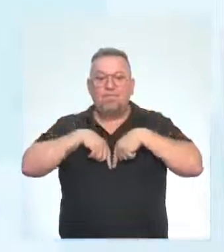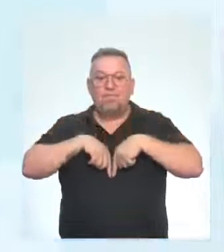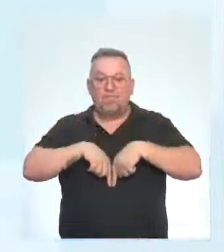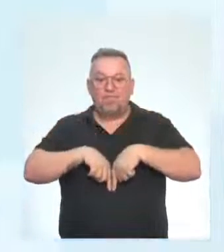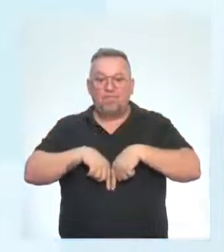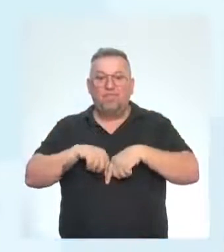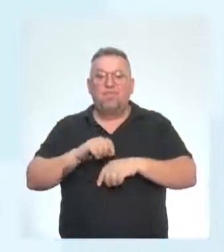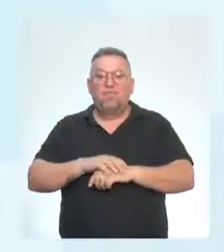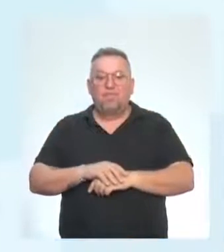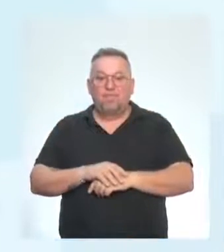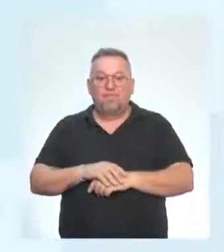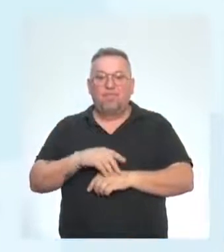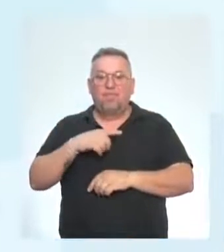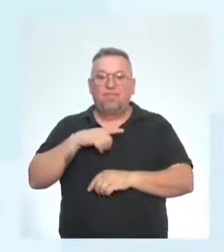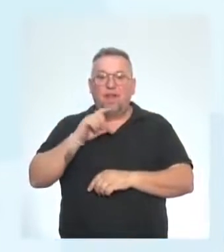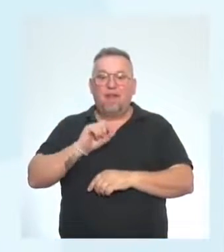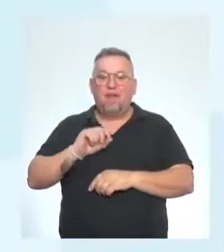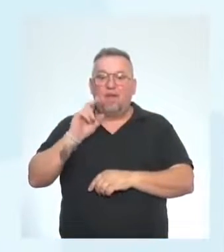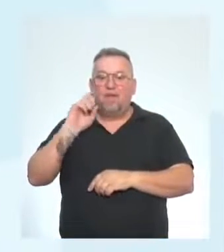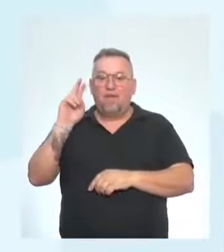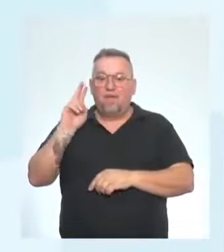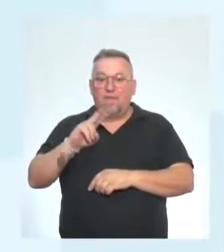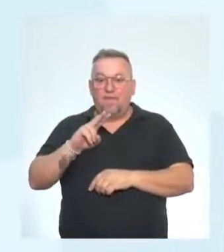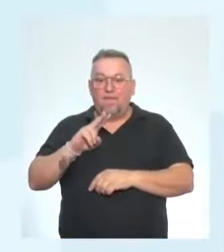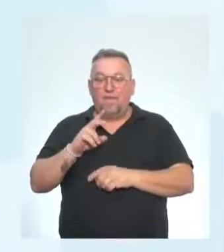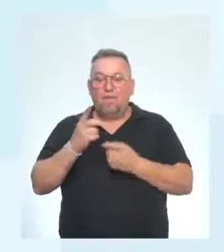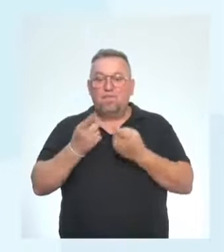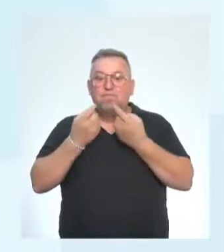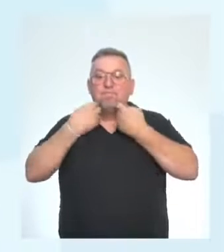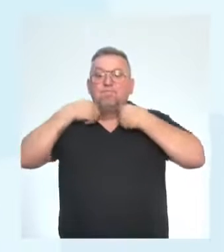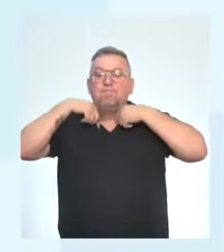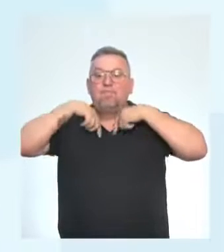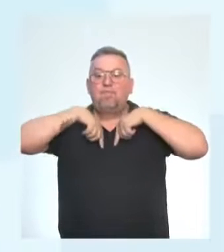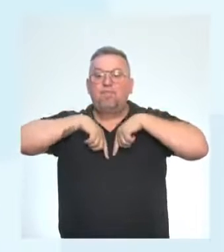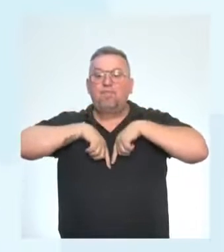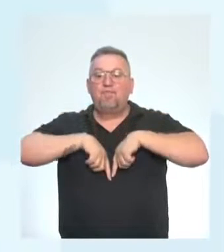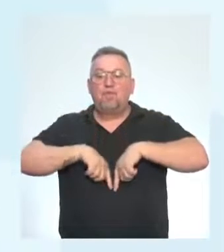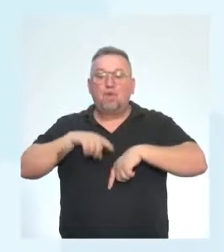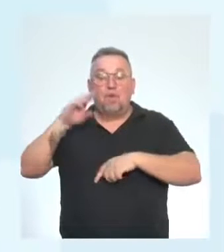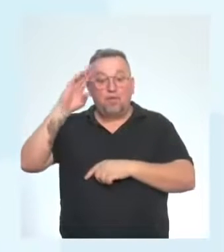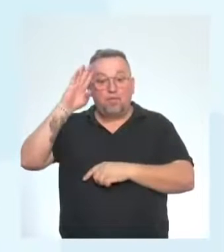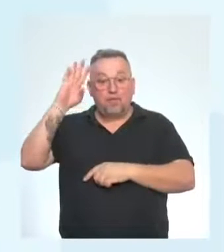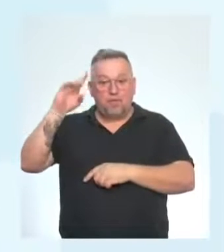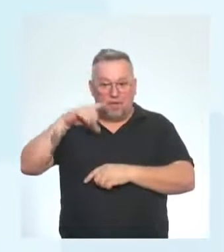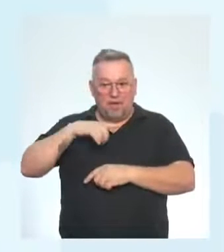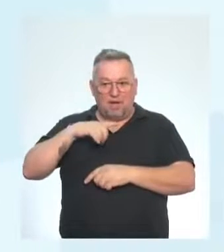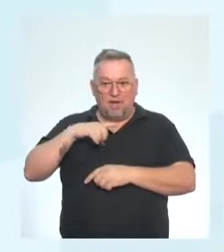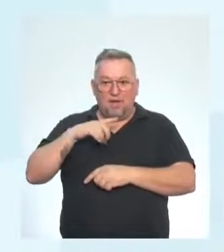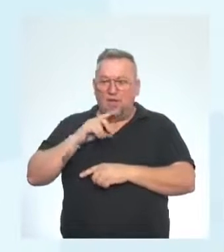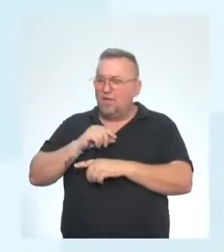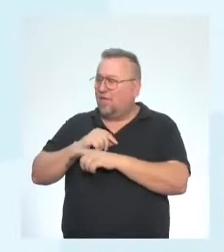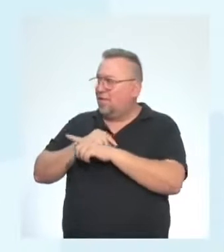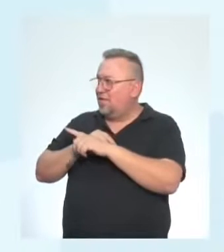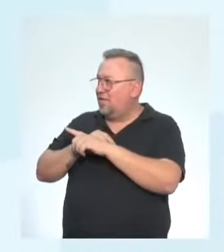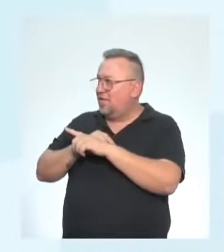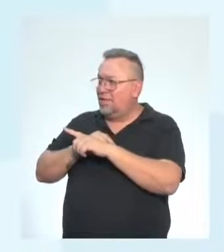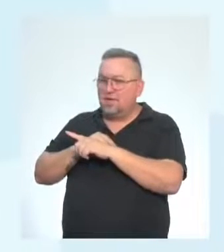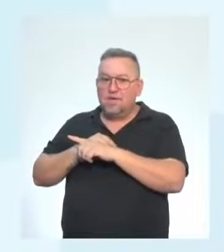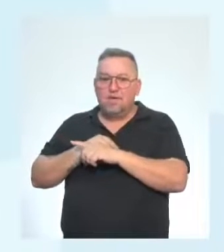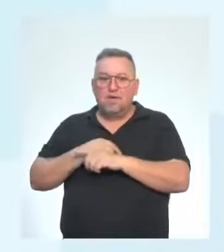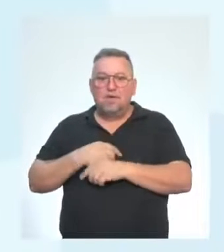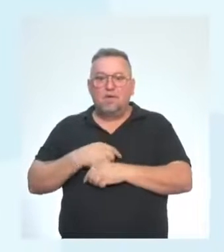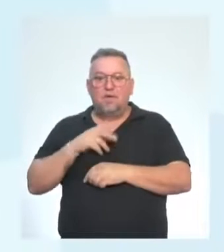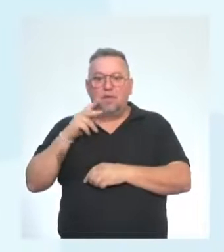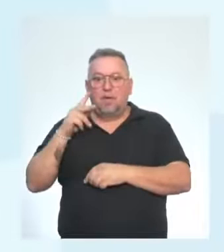aí. Tá? Então esse é o sistema endócrino. Aí são as principais glândulas, né? Então a gente tem aí a glândula pineal, que